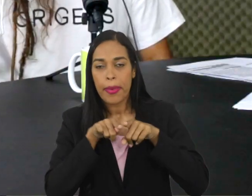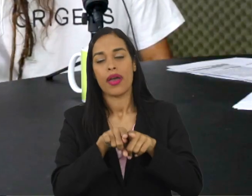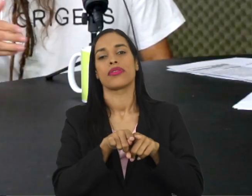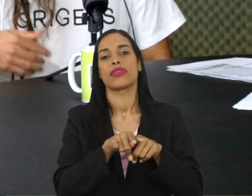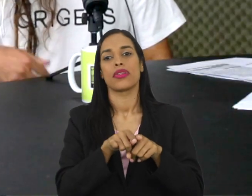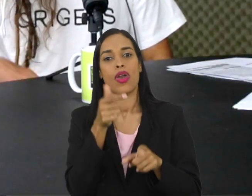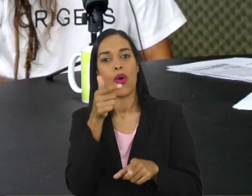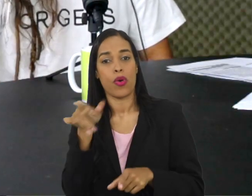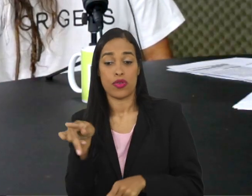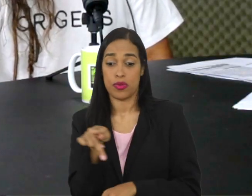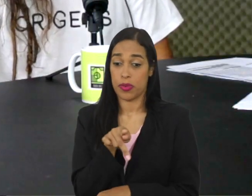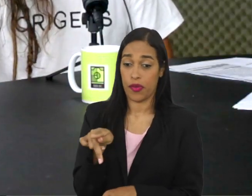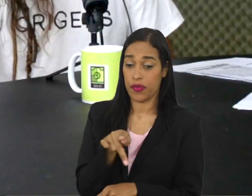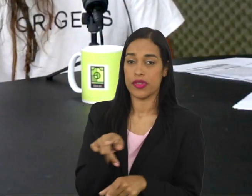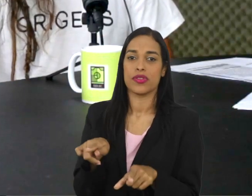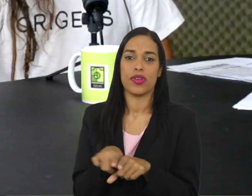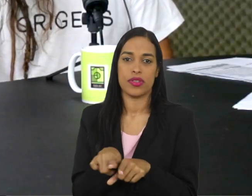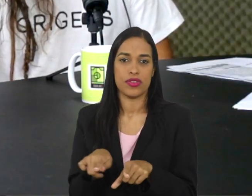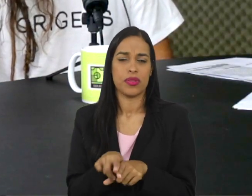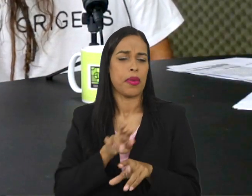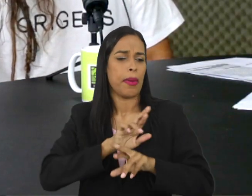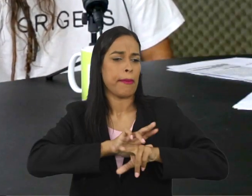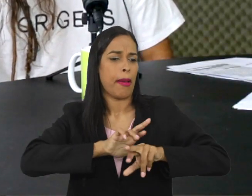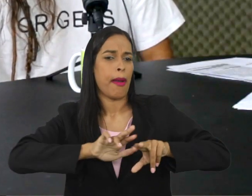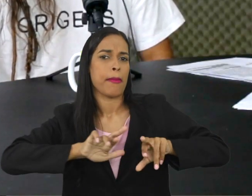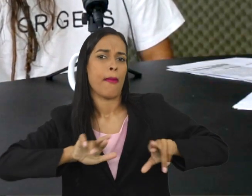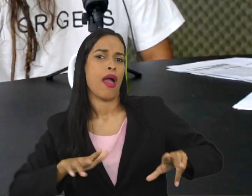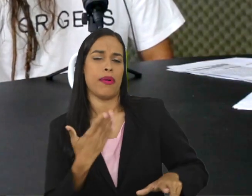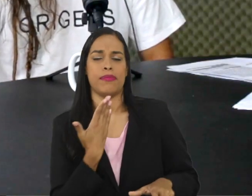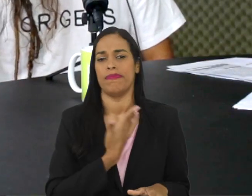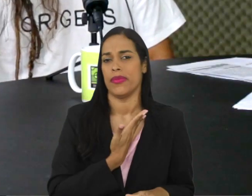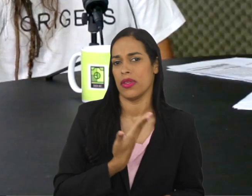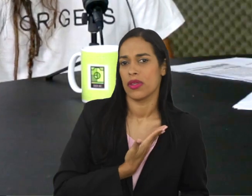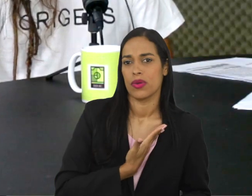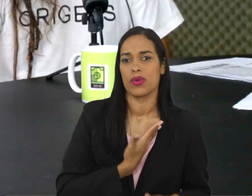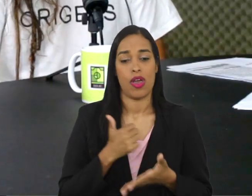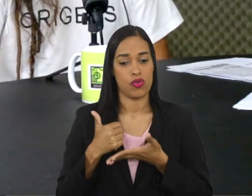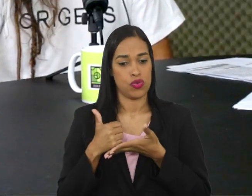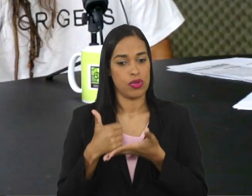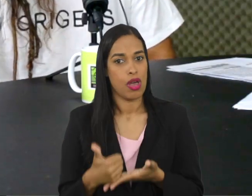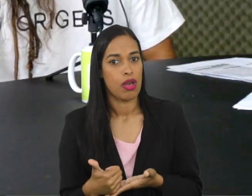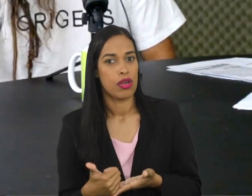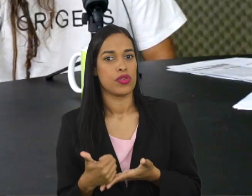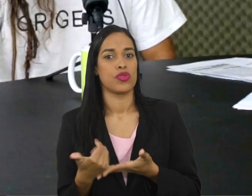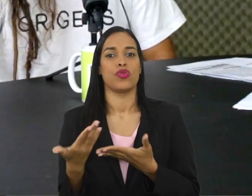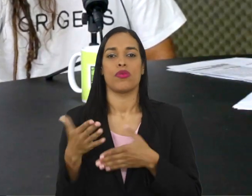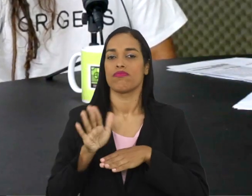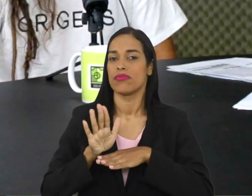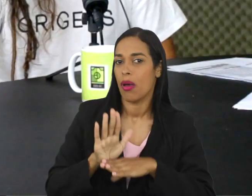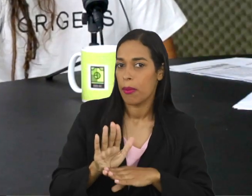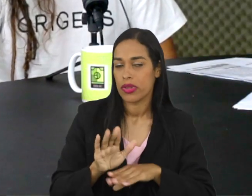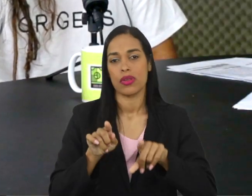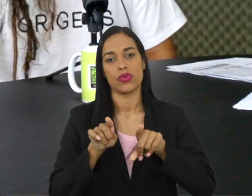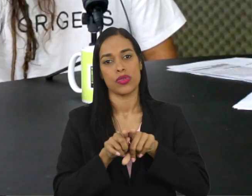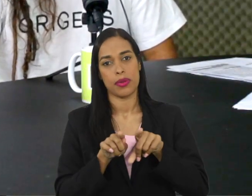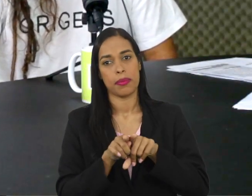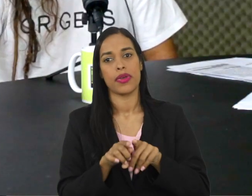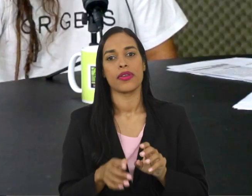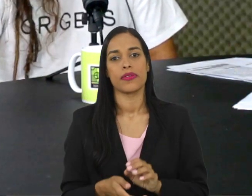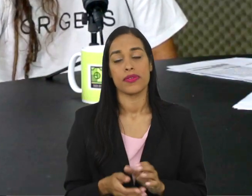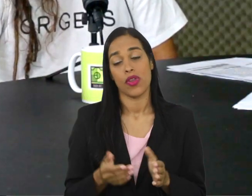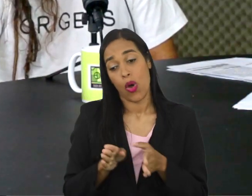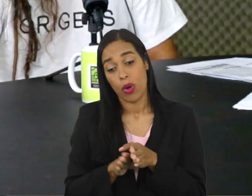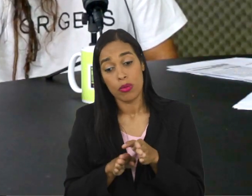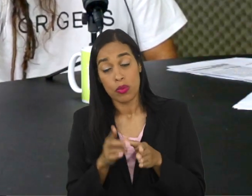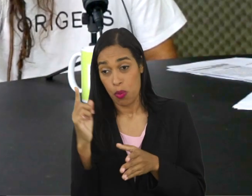outros professores. É bom deixar claro também que tem vários colegas ajudando, colaborando, fazendo também,